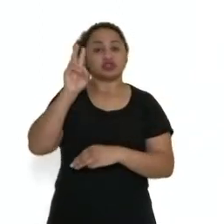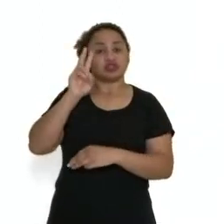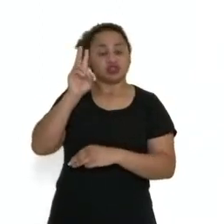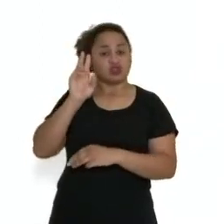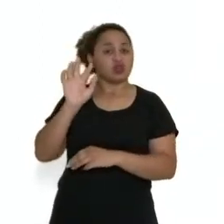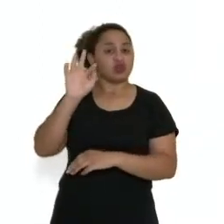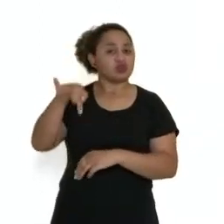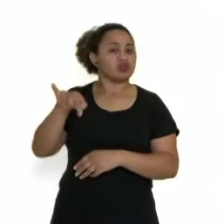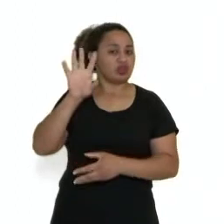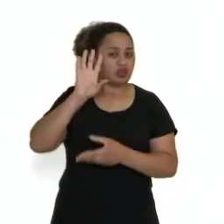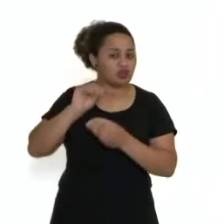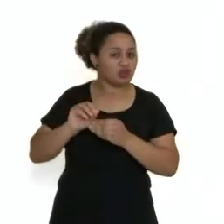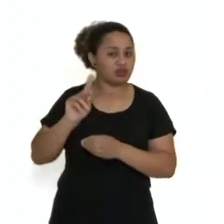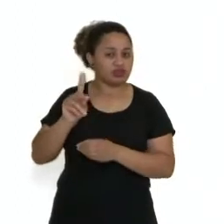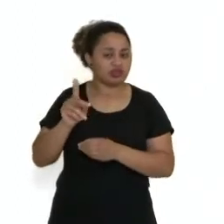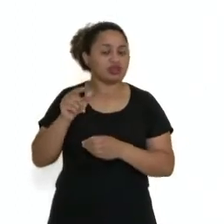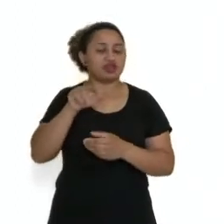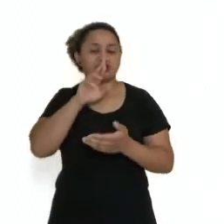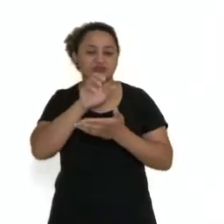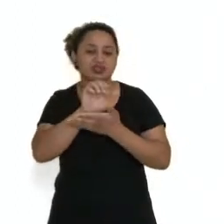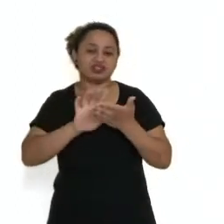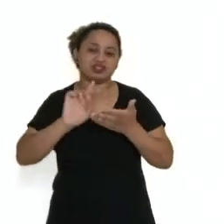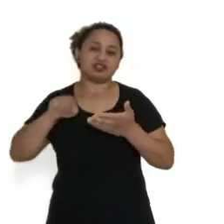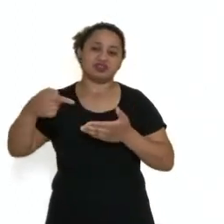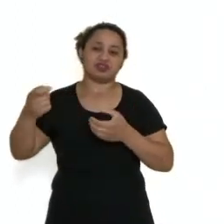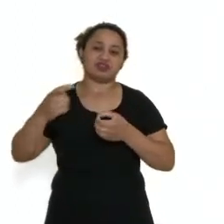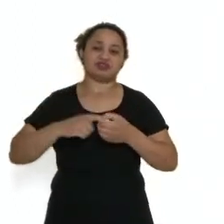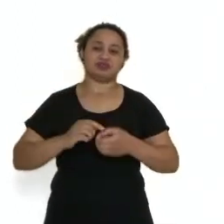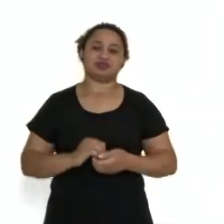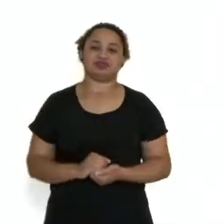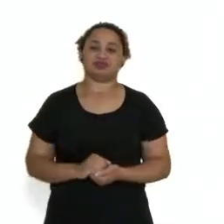final, ok? Faz aí, eu te aguardo aqui.